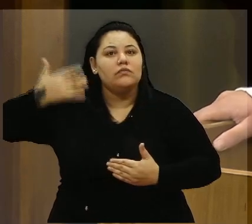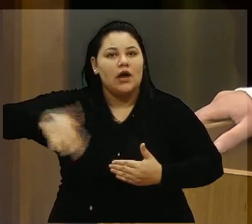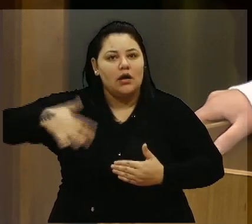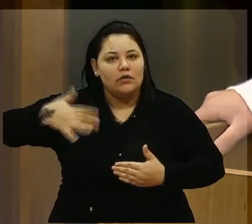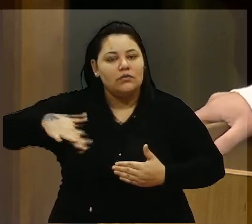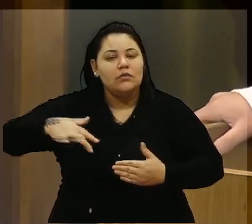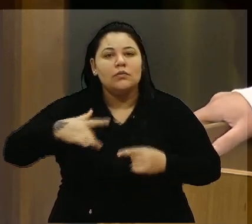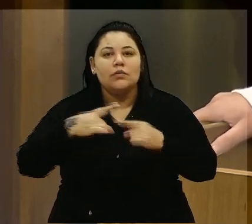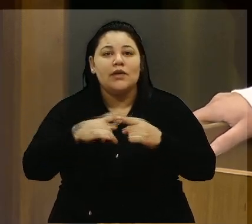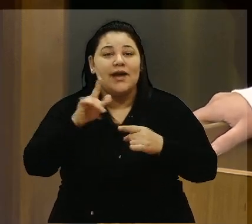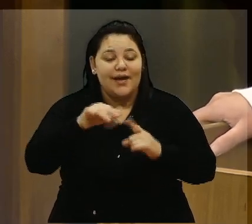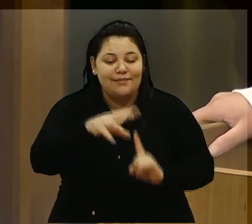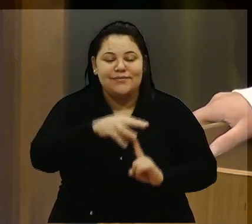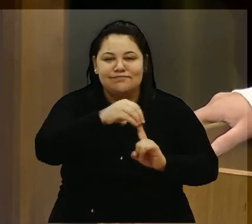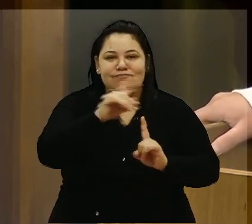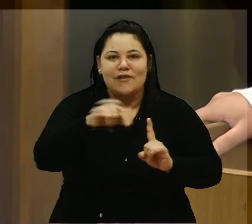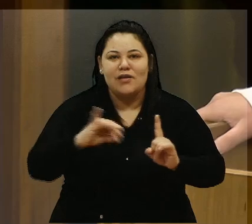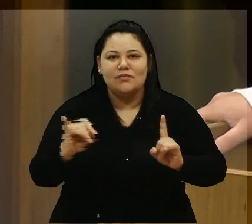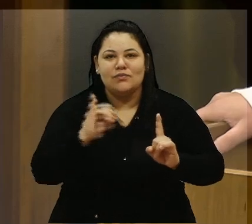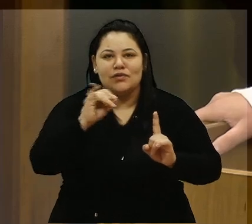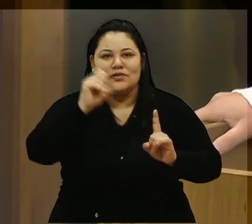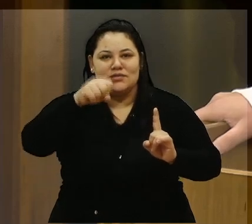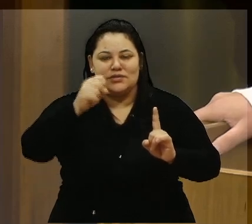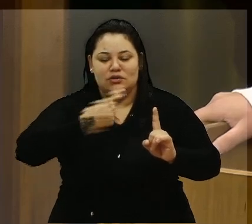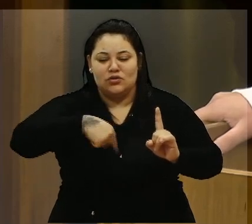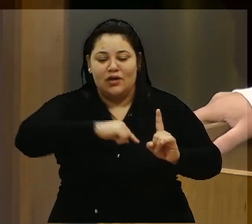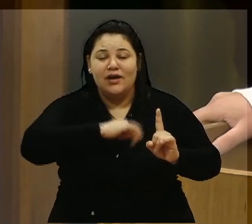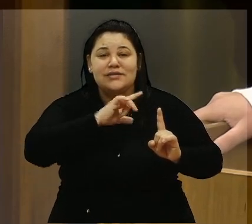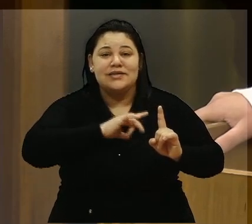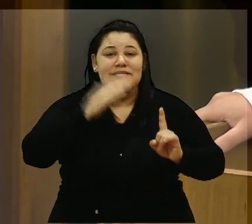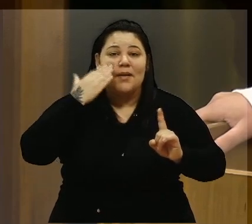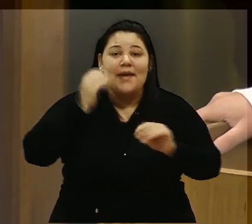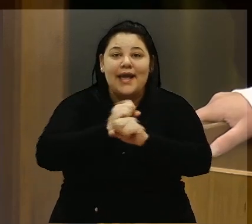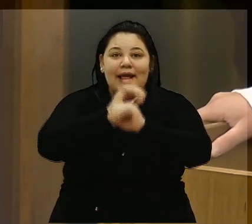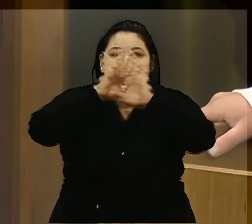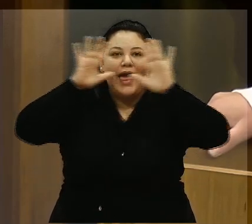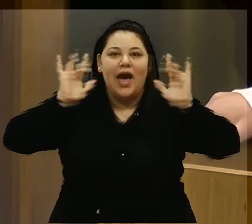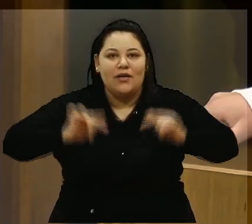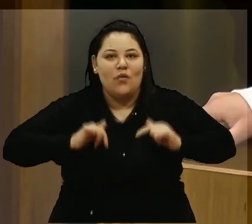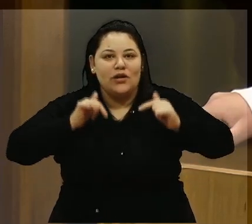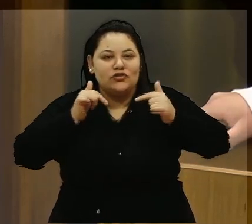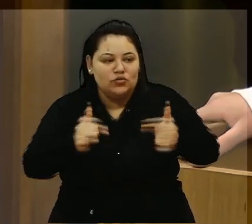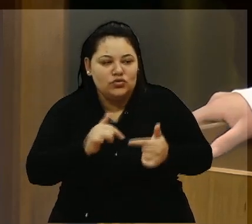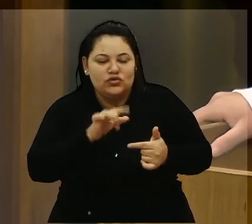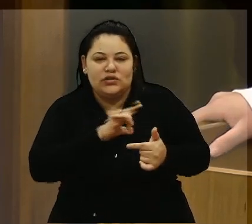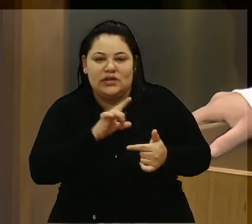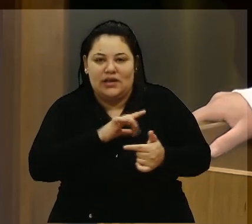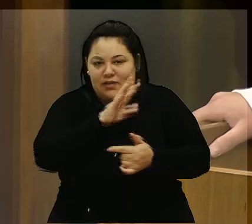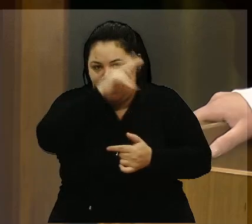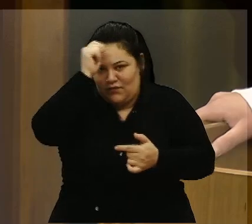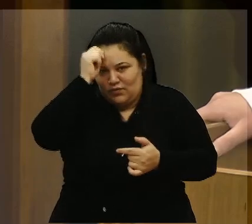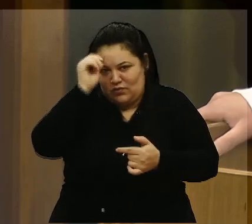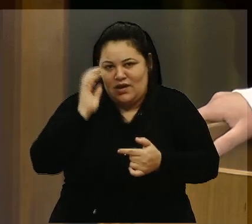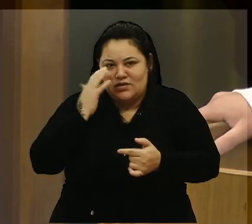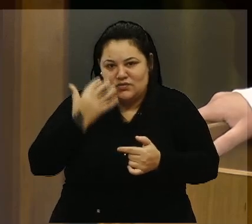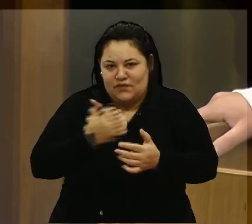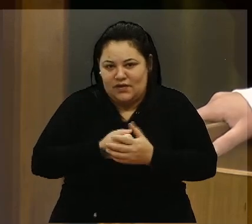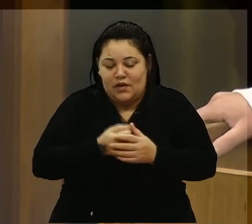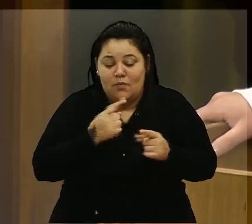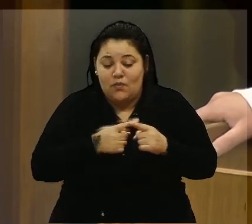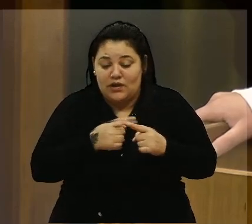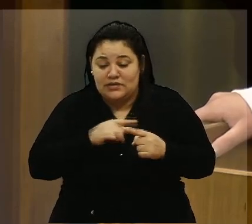É fundamental a gente ter clareza nas ações que são tomadas pela prefeitura. Porque se